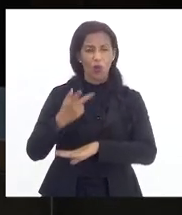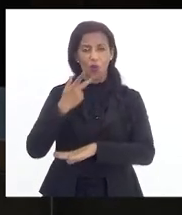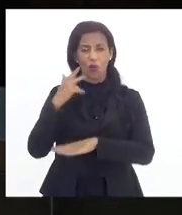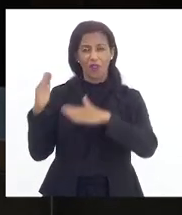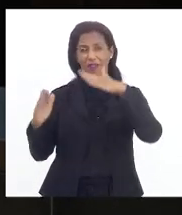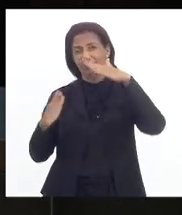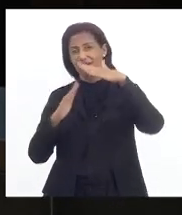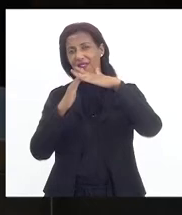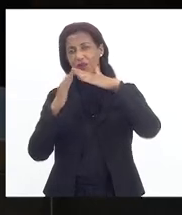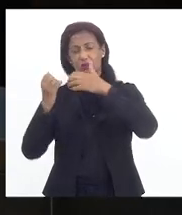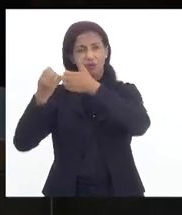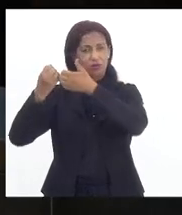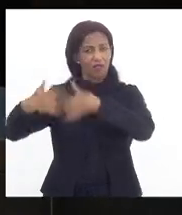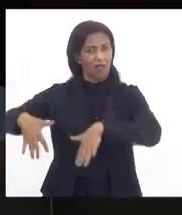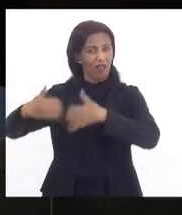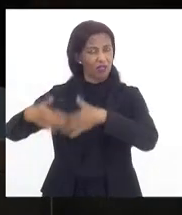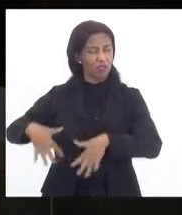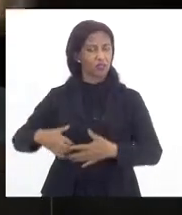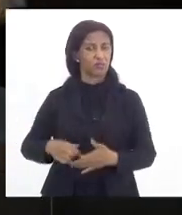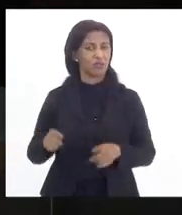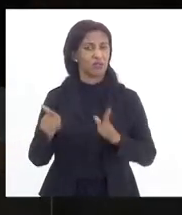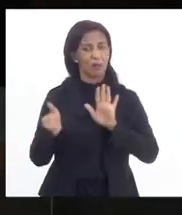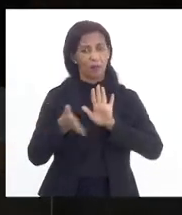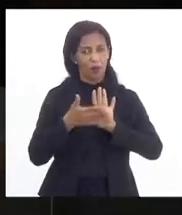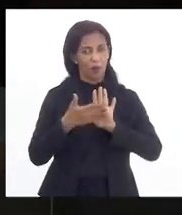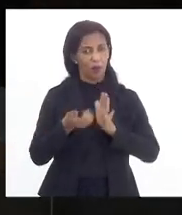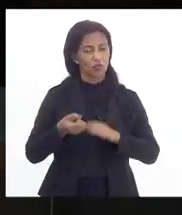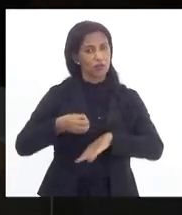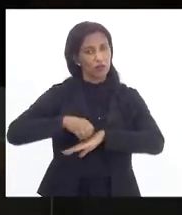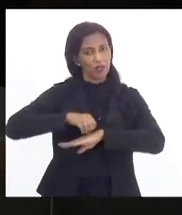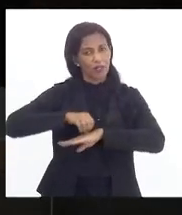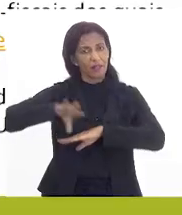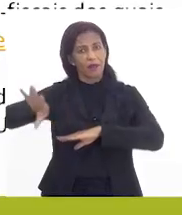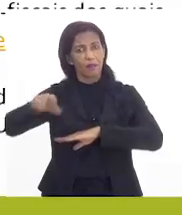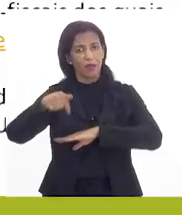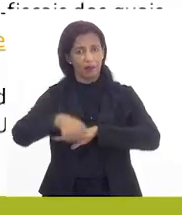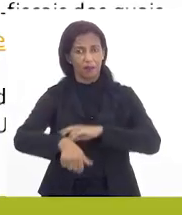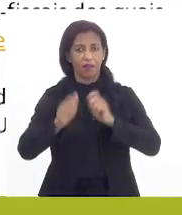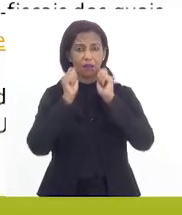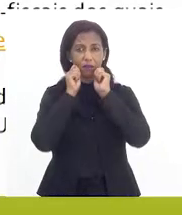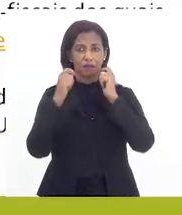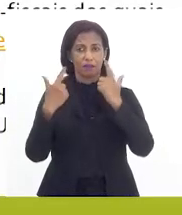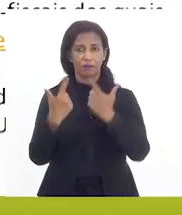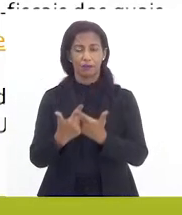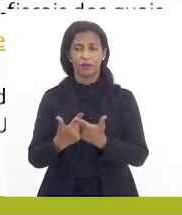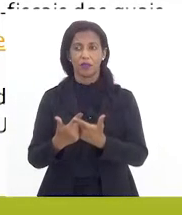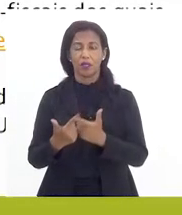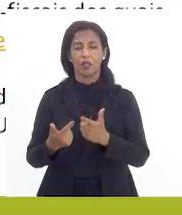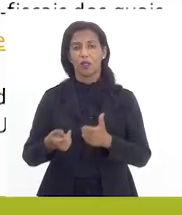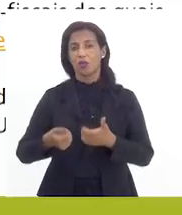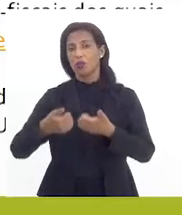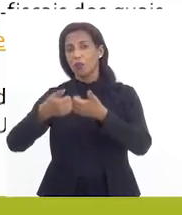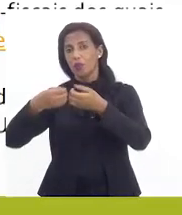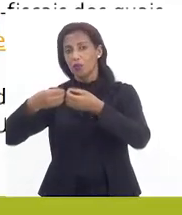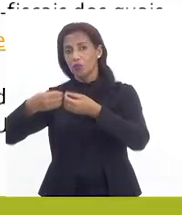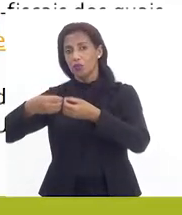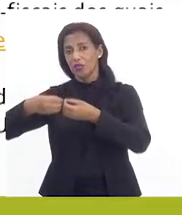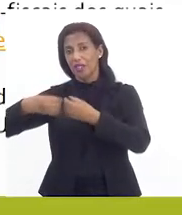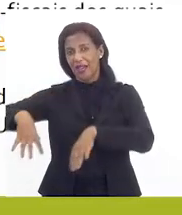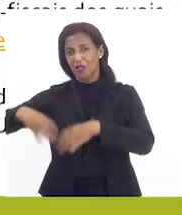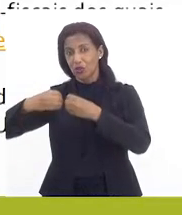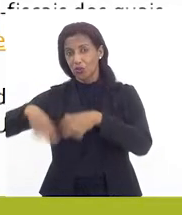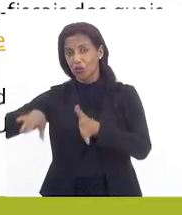teto de gastos e a proposta que foi encaminhada aqui para Assembleia no teto de gastos que